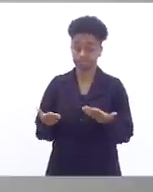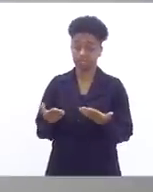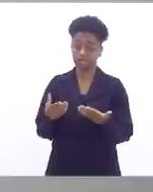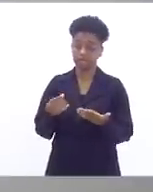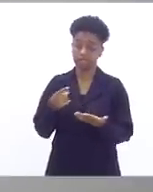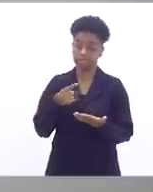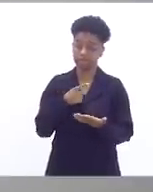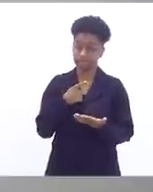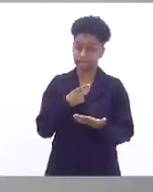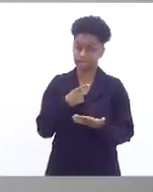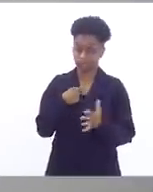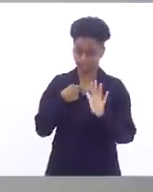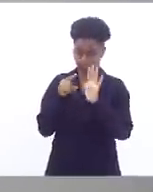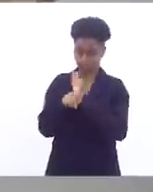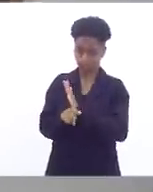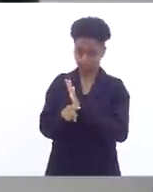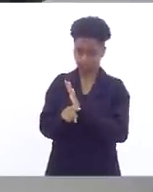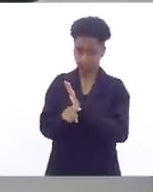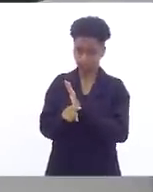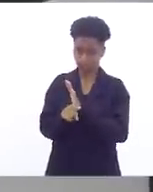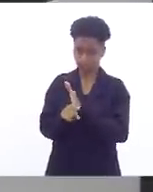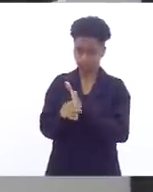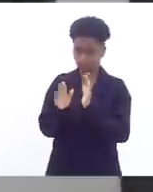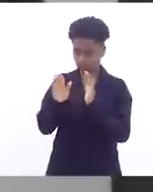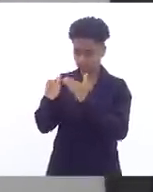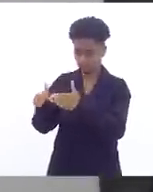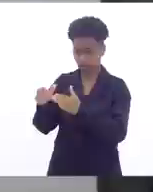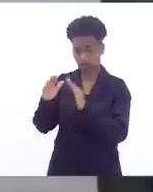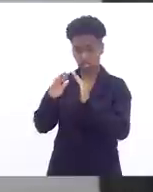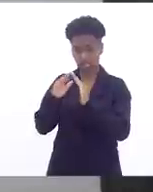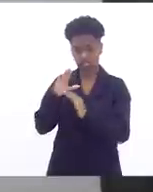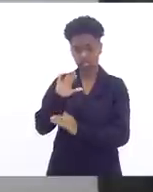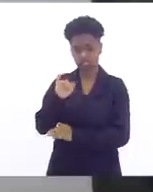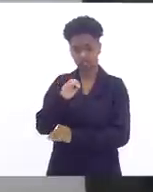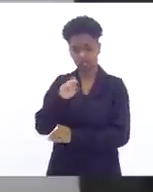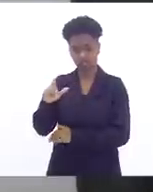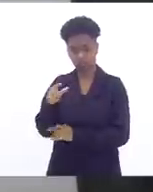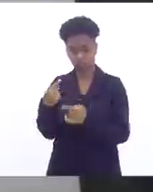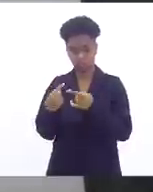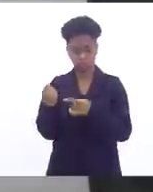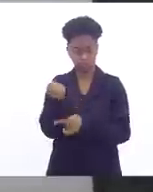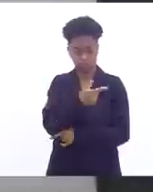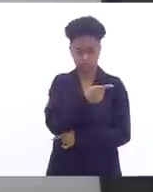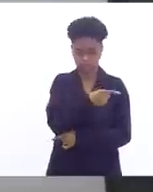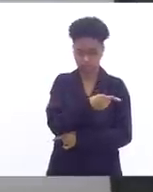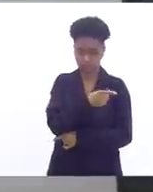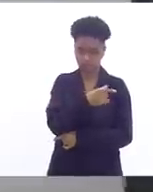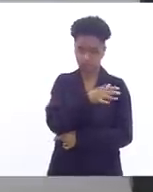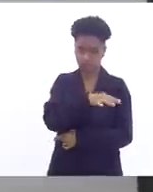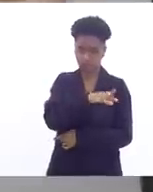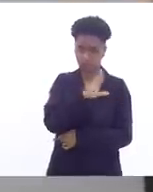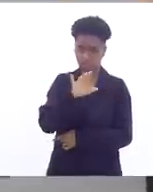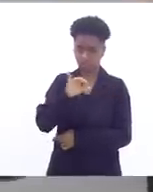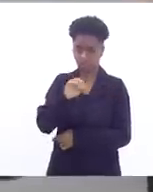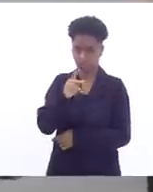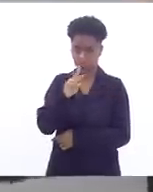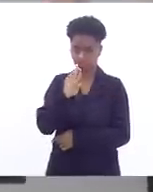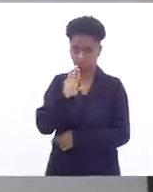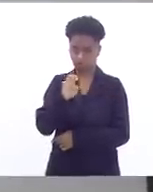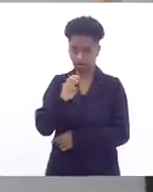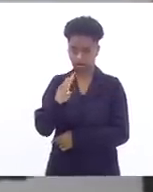essa pergunta é mais dirigida A Casa Civil do que o rio previdência porque uma coisa